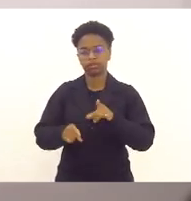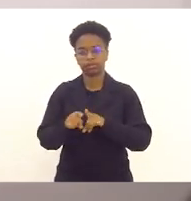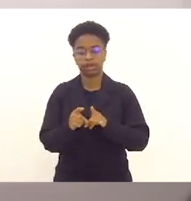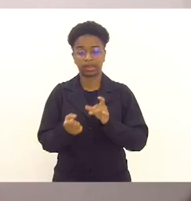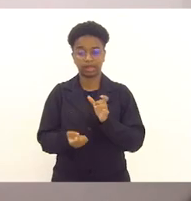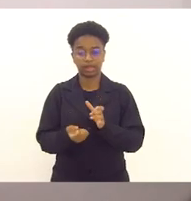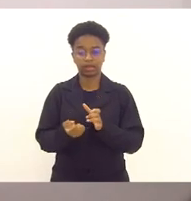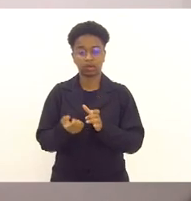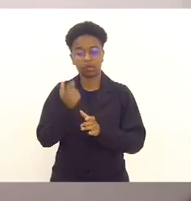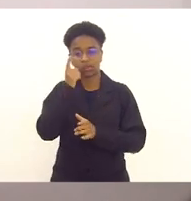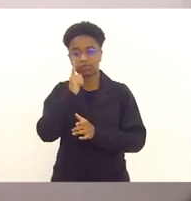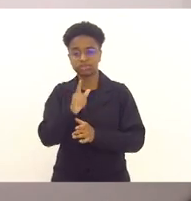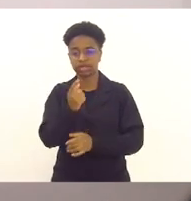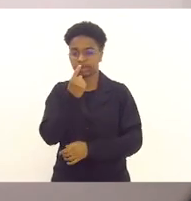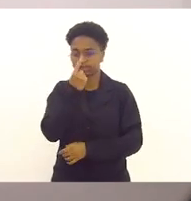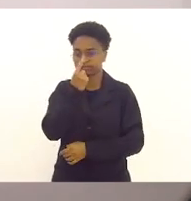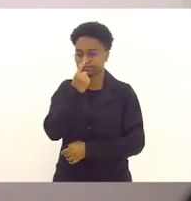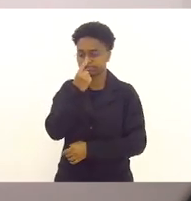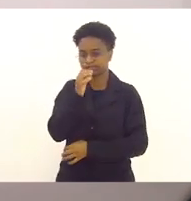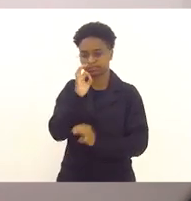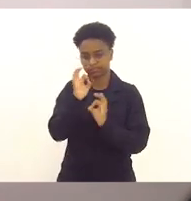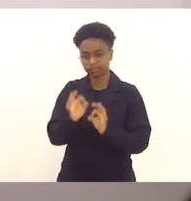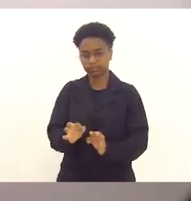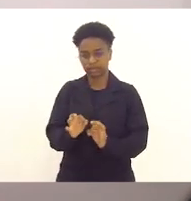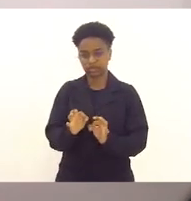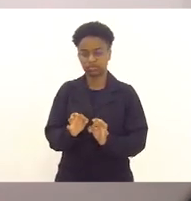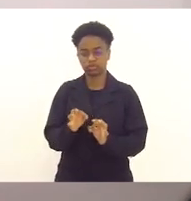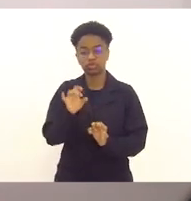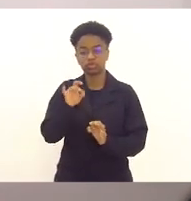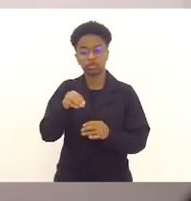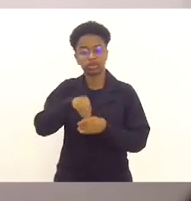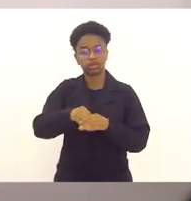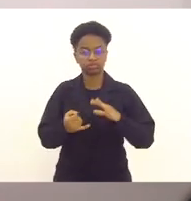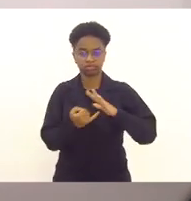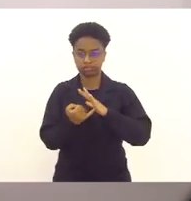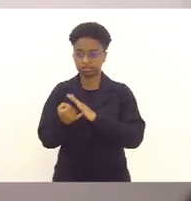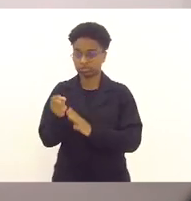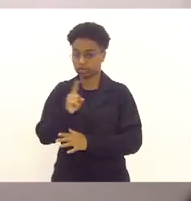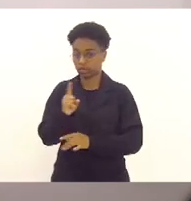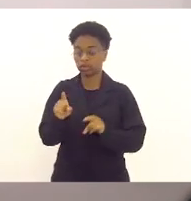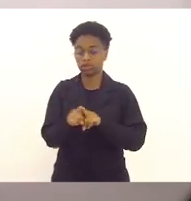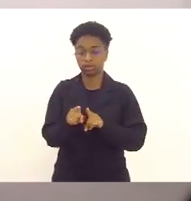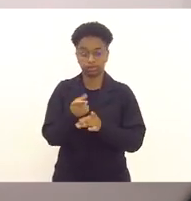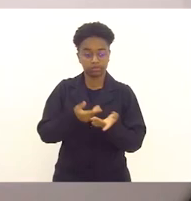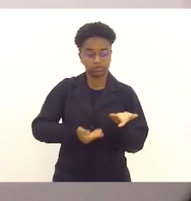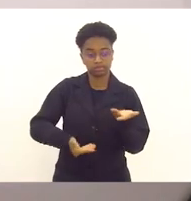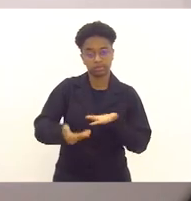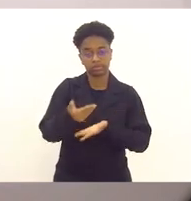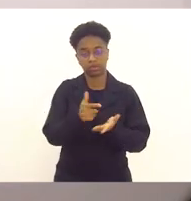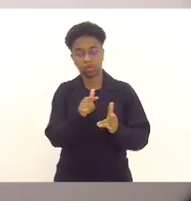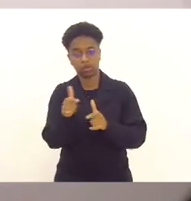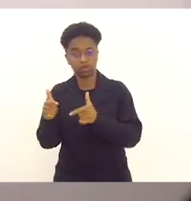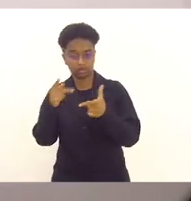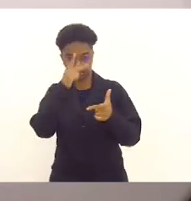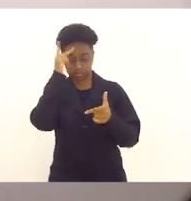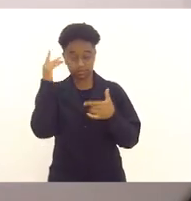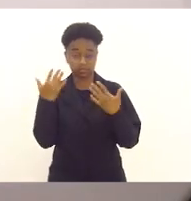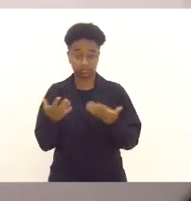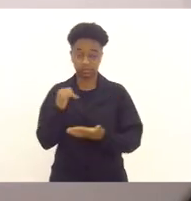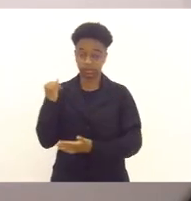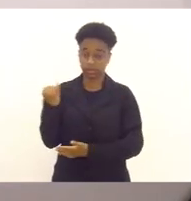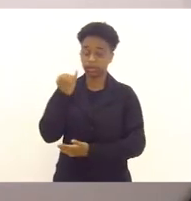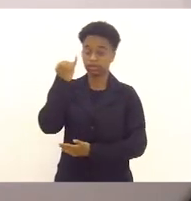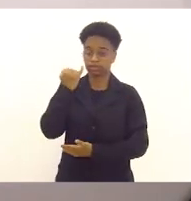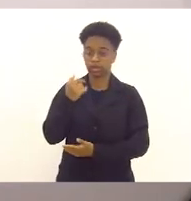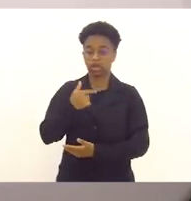criar intimidade mesmo não só entre as instituições mas com os usuários e isso é fundamental eu